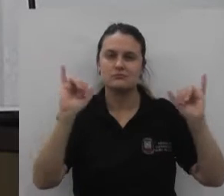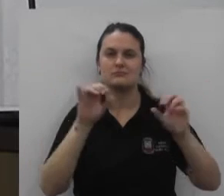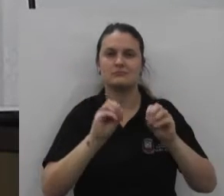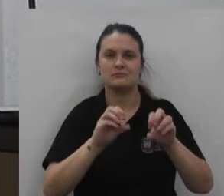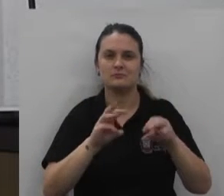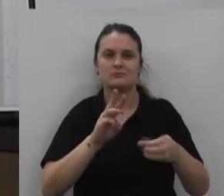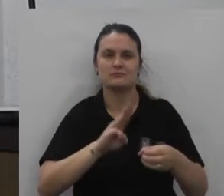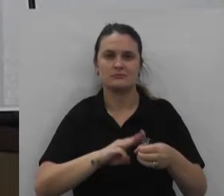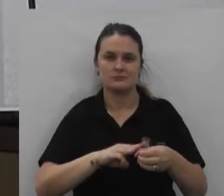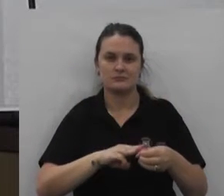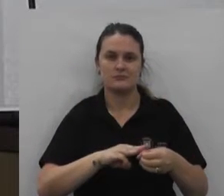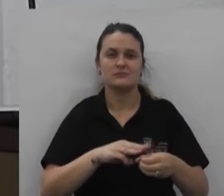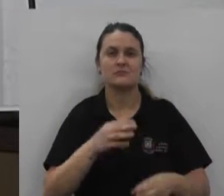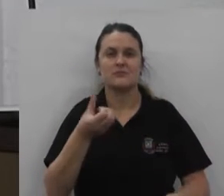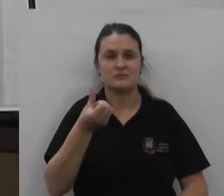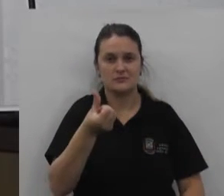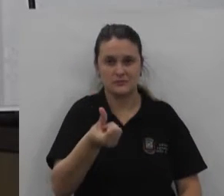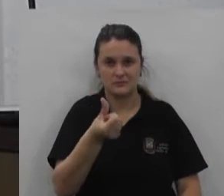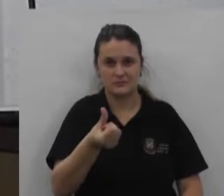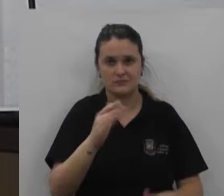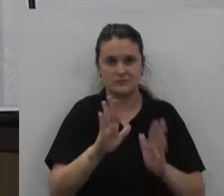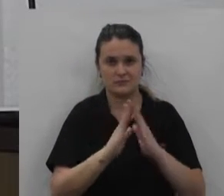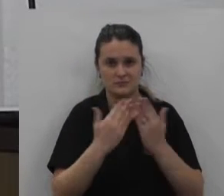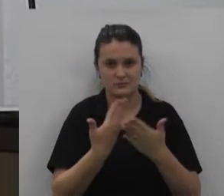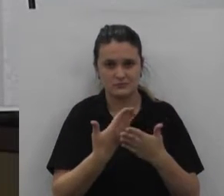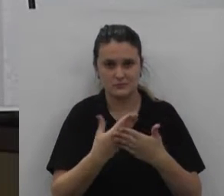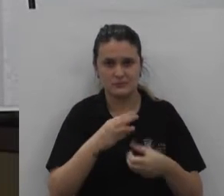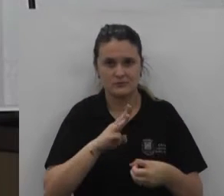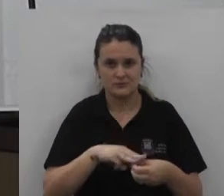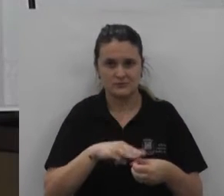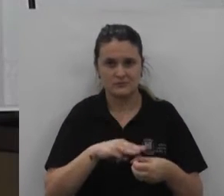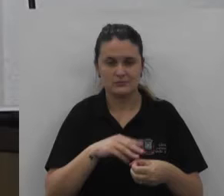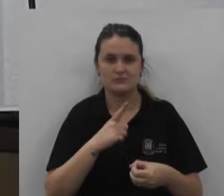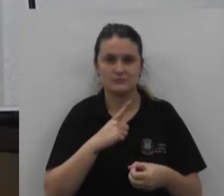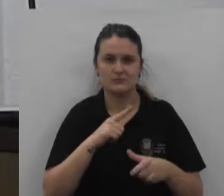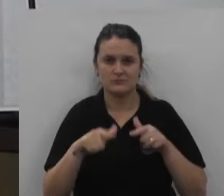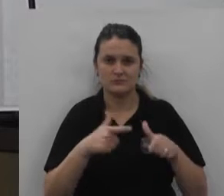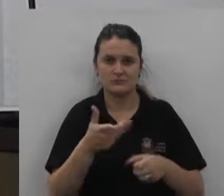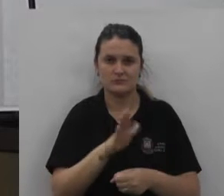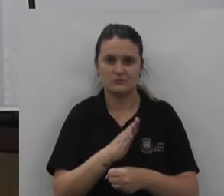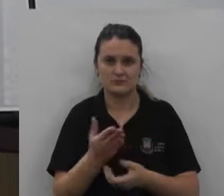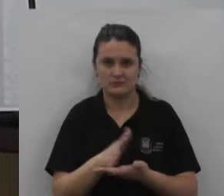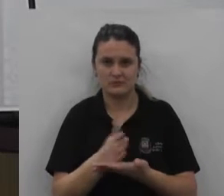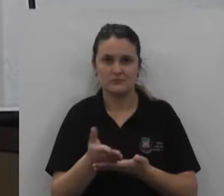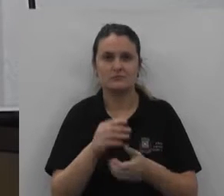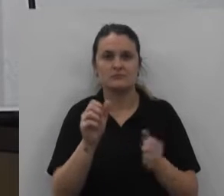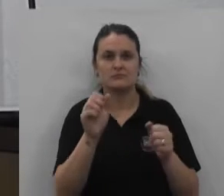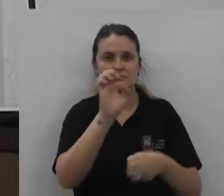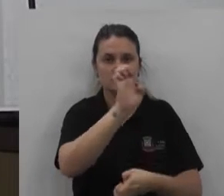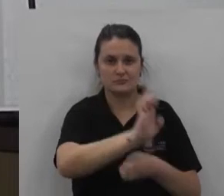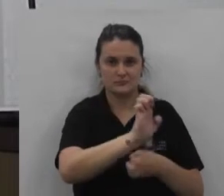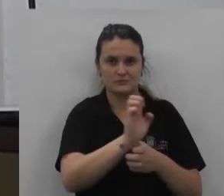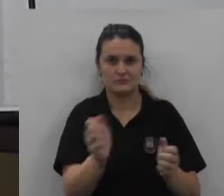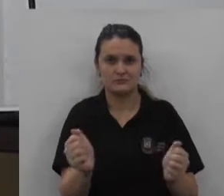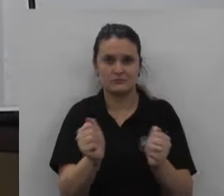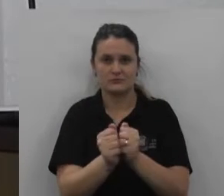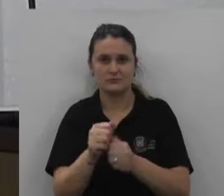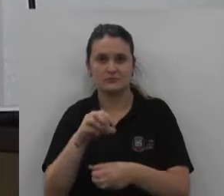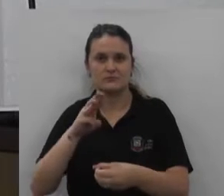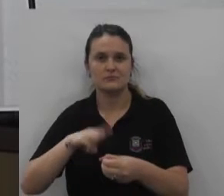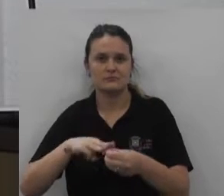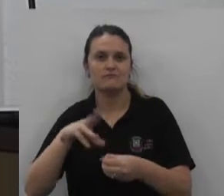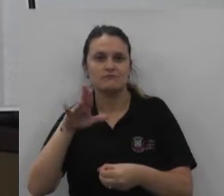educação municipal, onde 6 unidades escolares municipais que têm dualidade, ou seja, Estado e município junto,